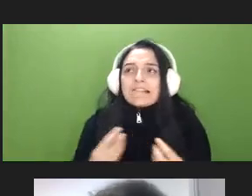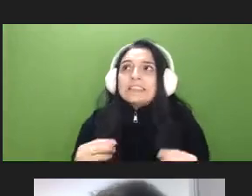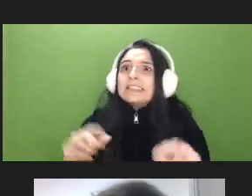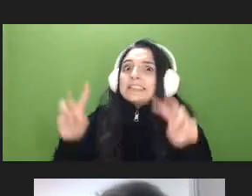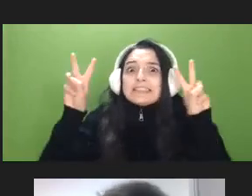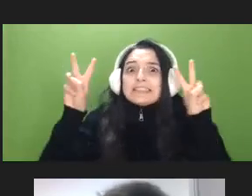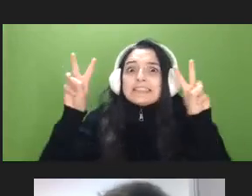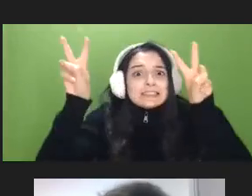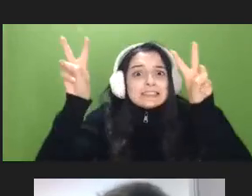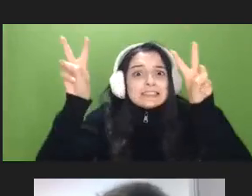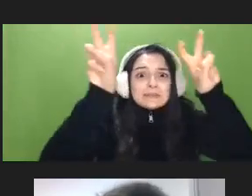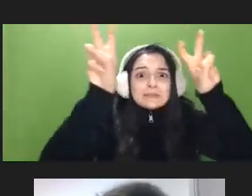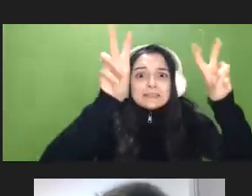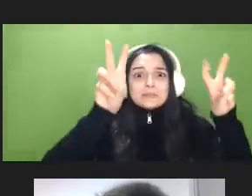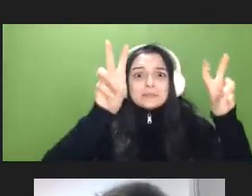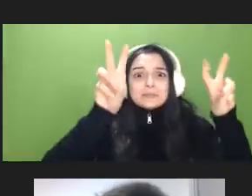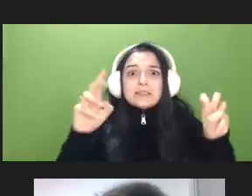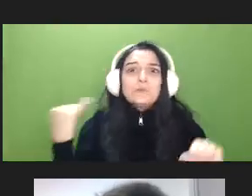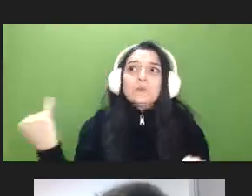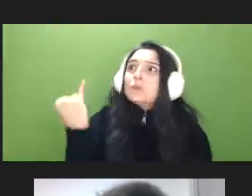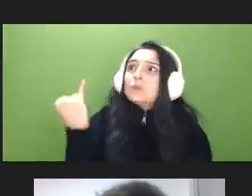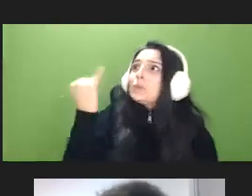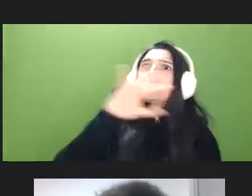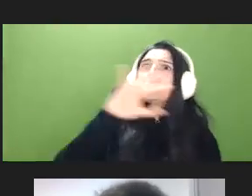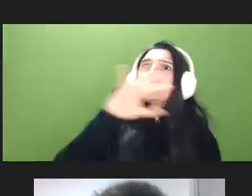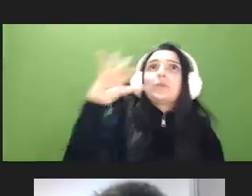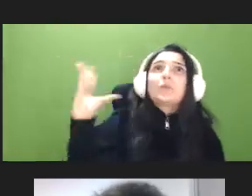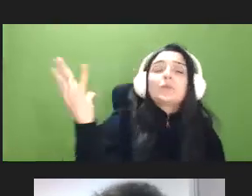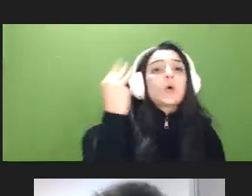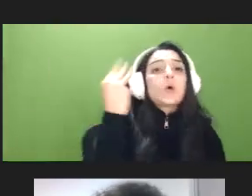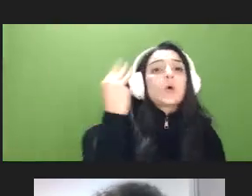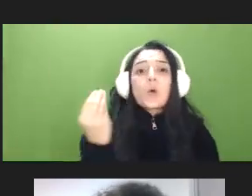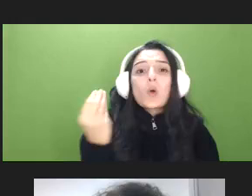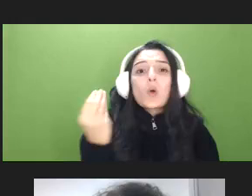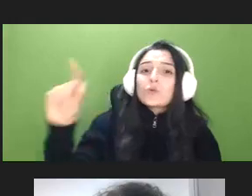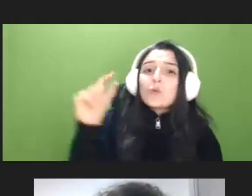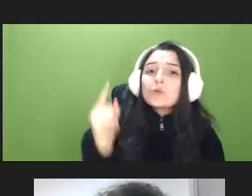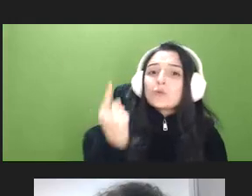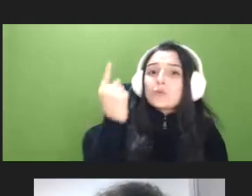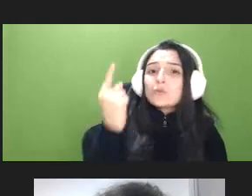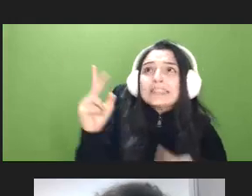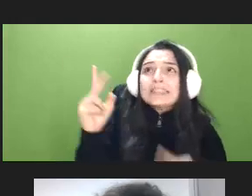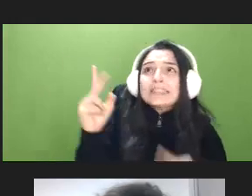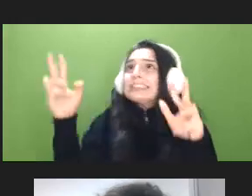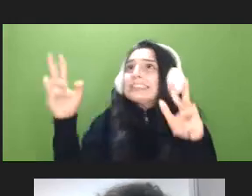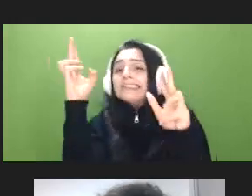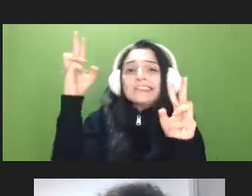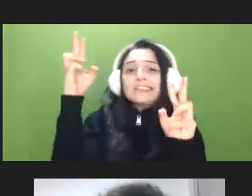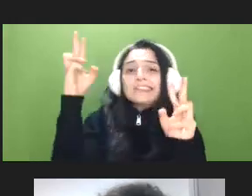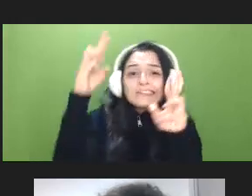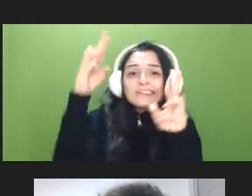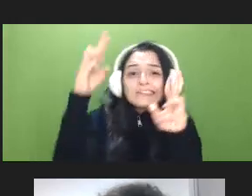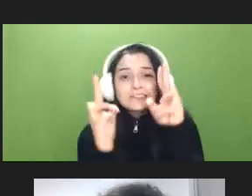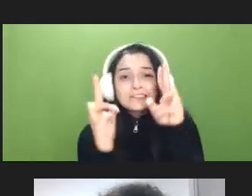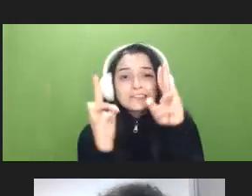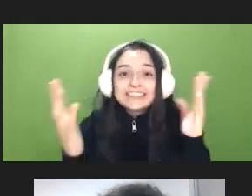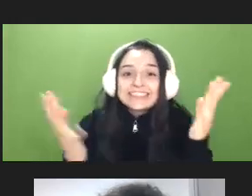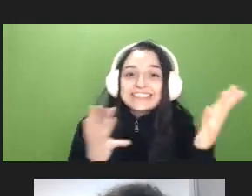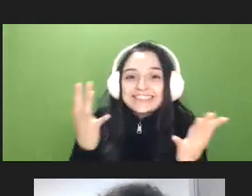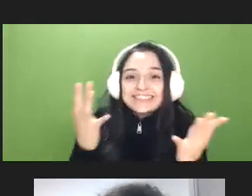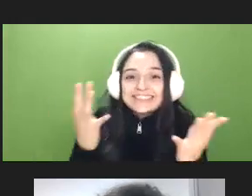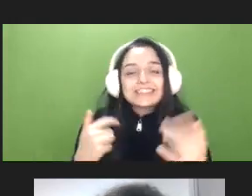são importantes, como é que eu vou fazer esse recorte, né? Cheguei à conclusão de que talvez o